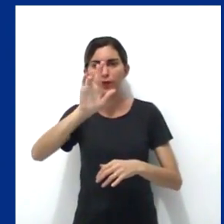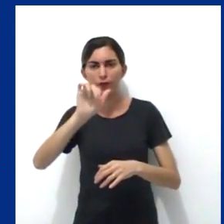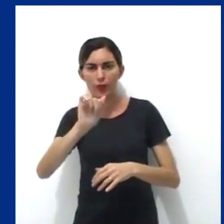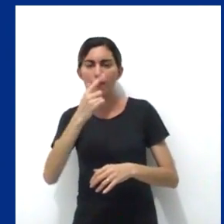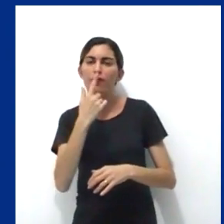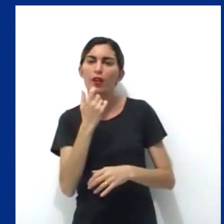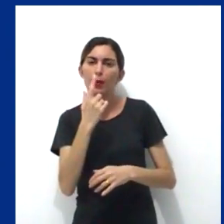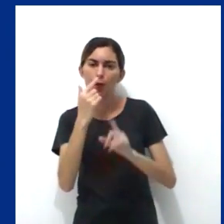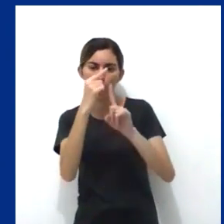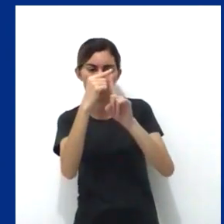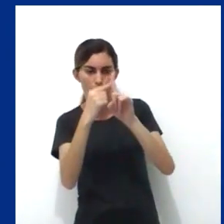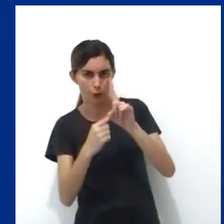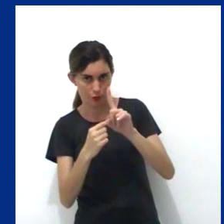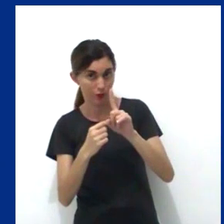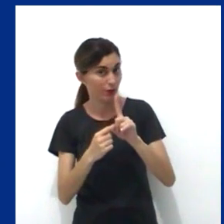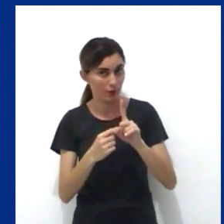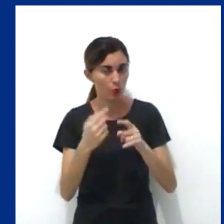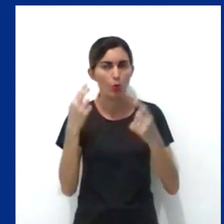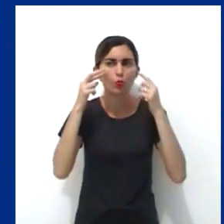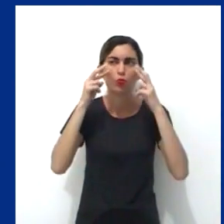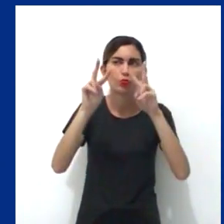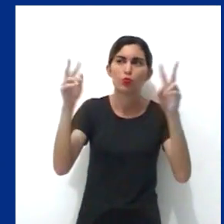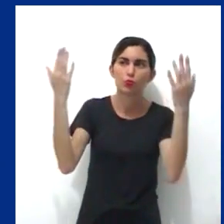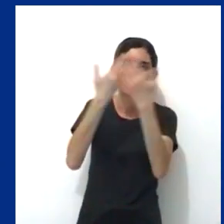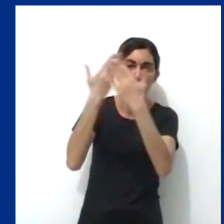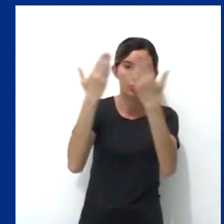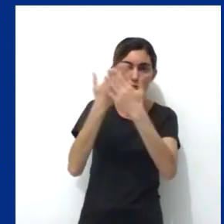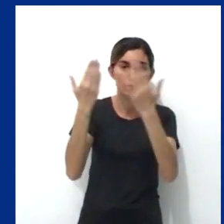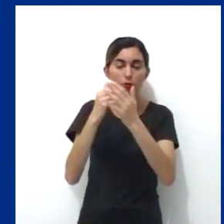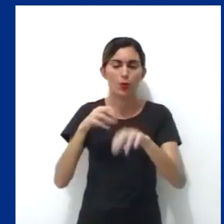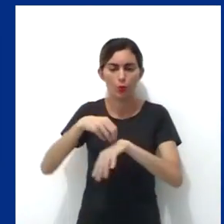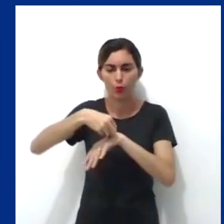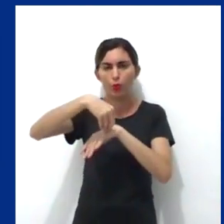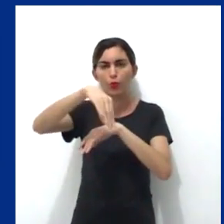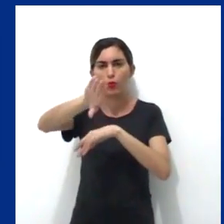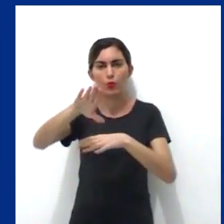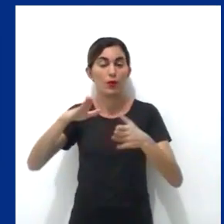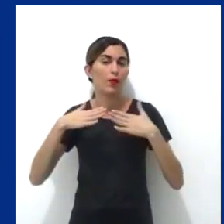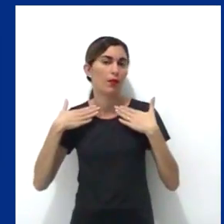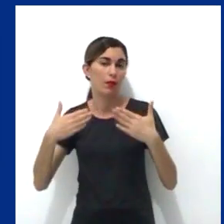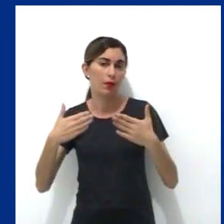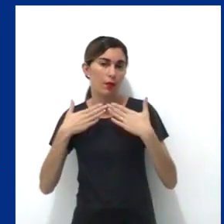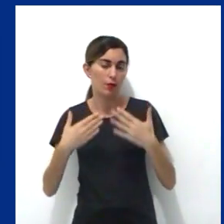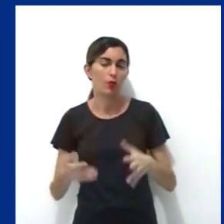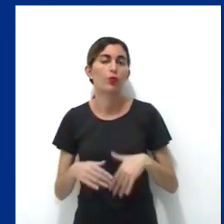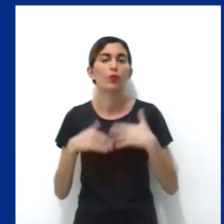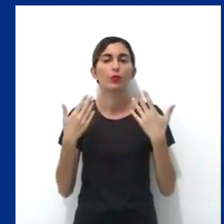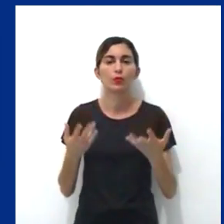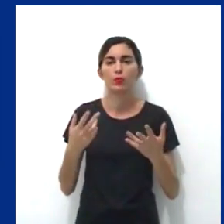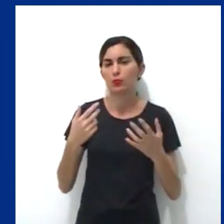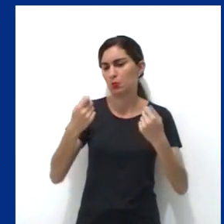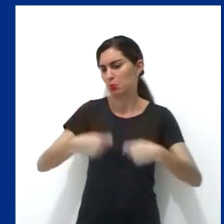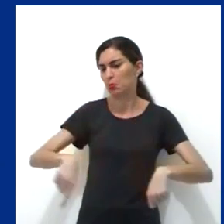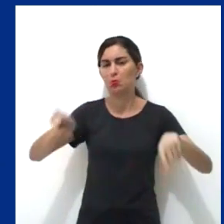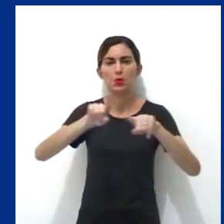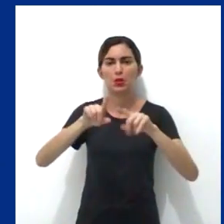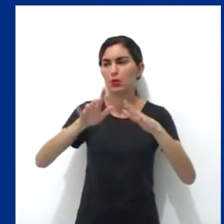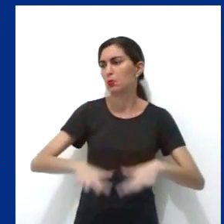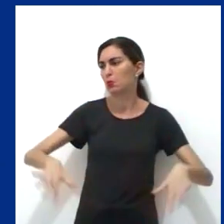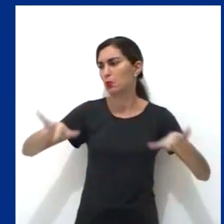de calor é por meio de ondas eletromagnéticas que se propagam no vácuo, predominando a